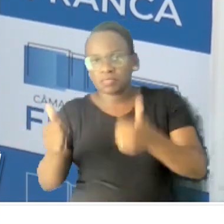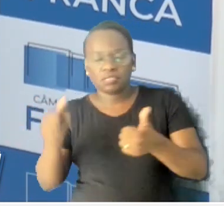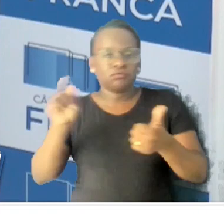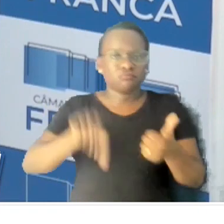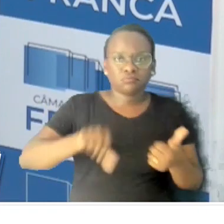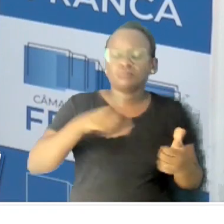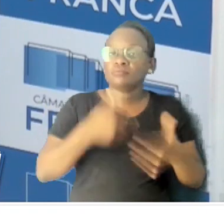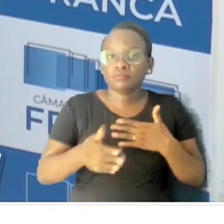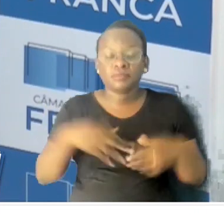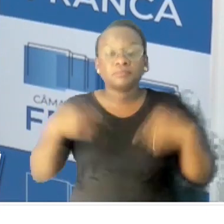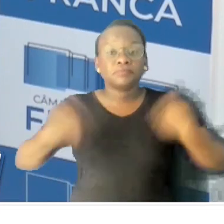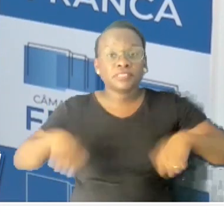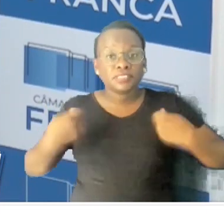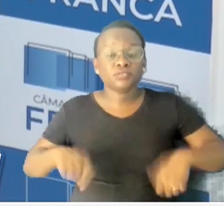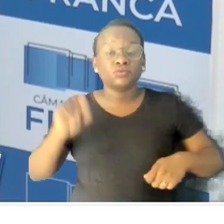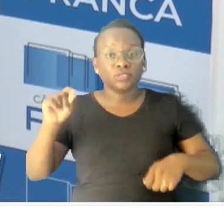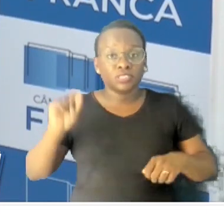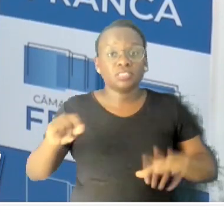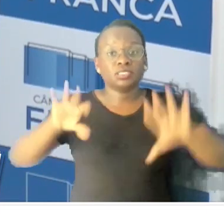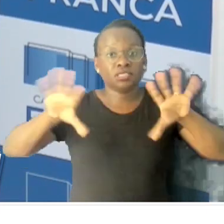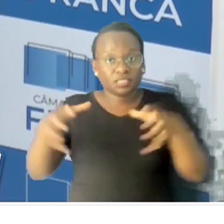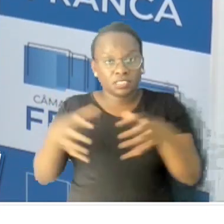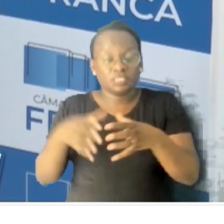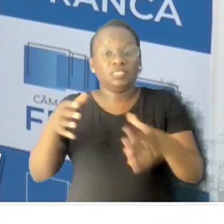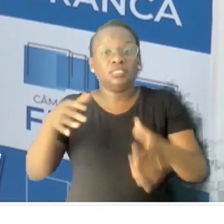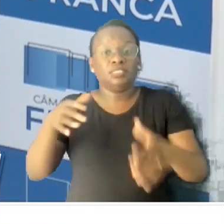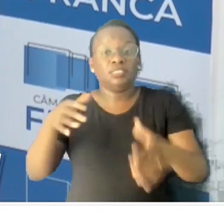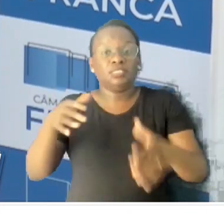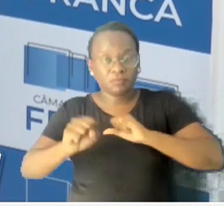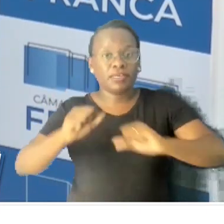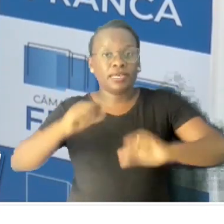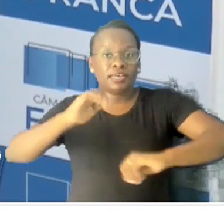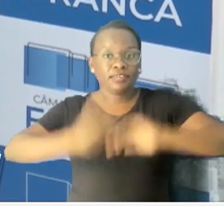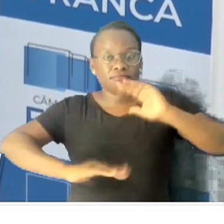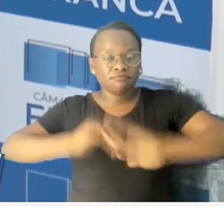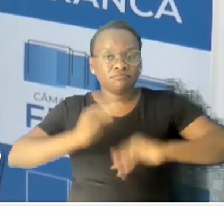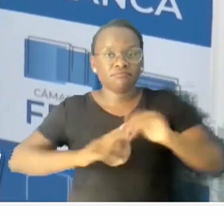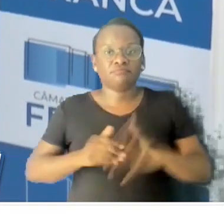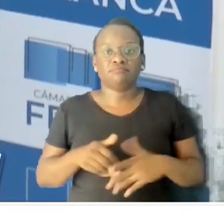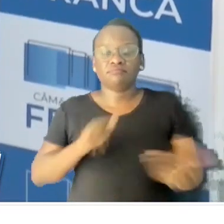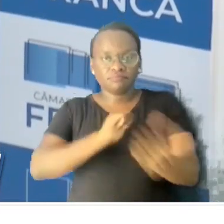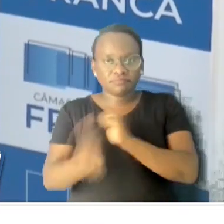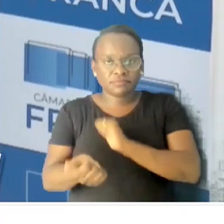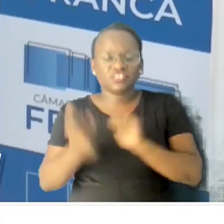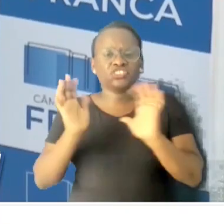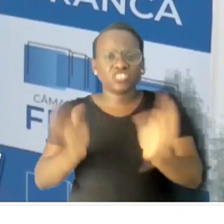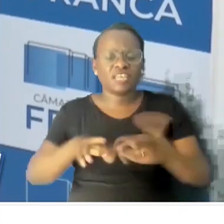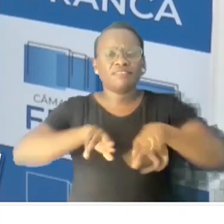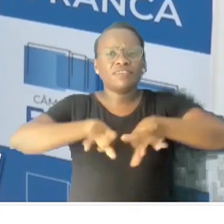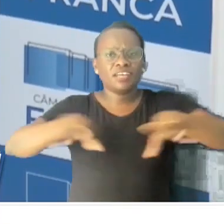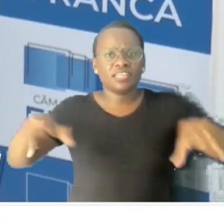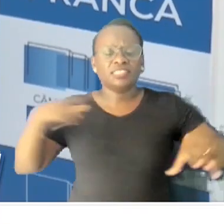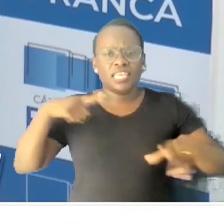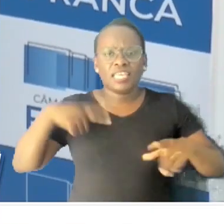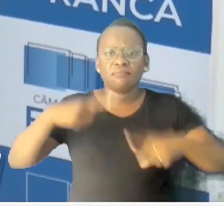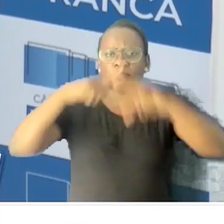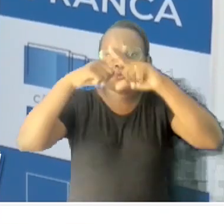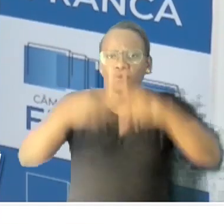da formação de atletas. Nós já tivemos grandes atletas aqui competindo em